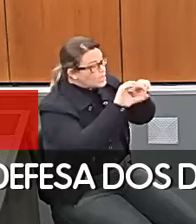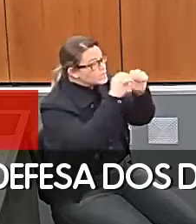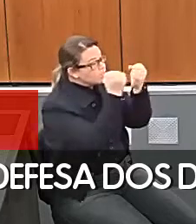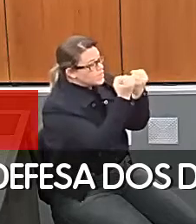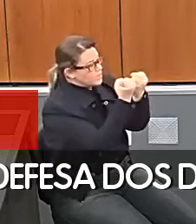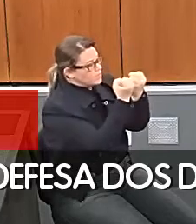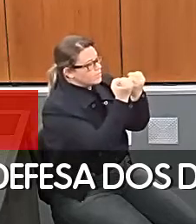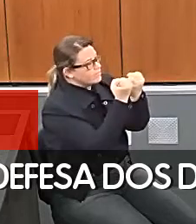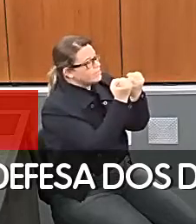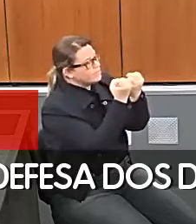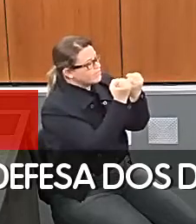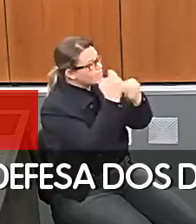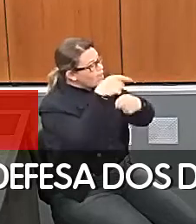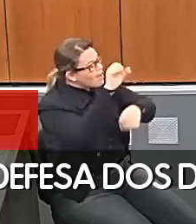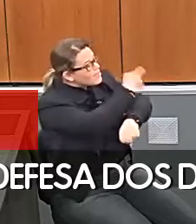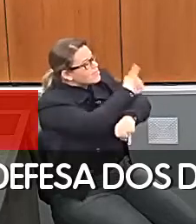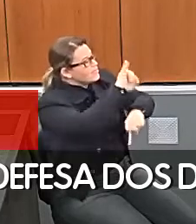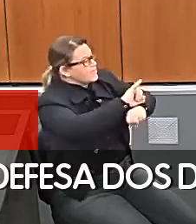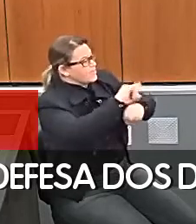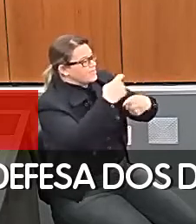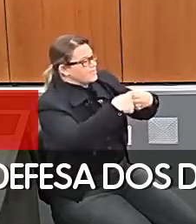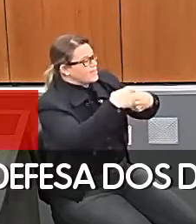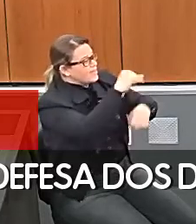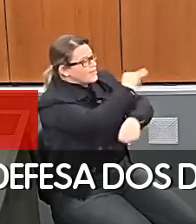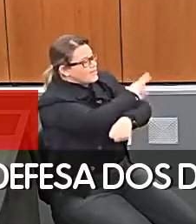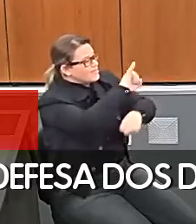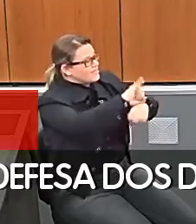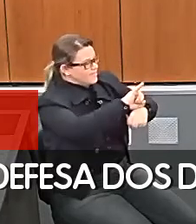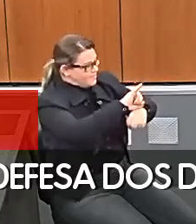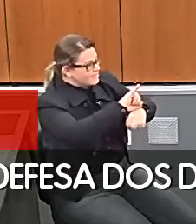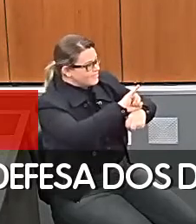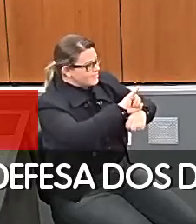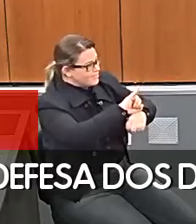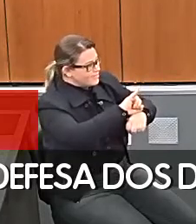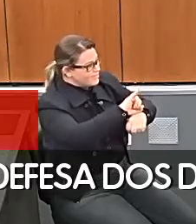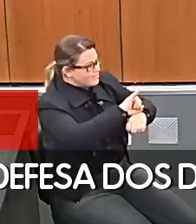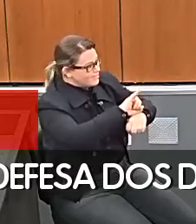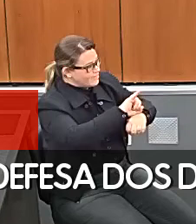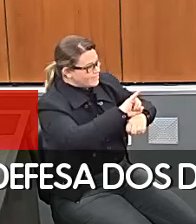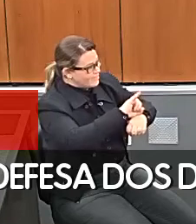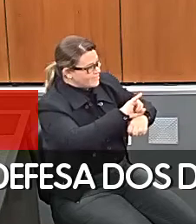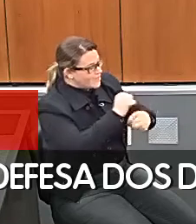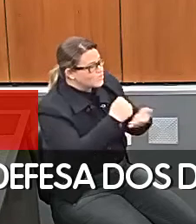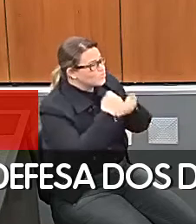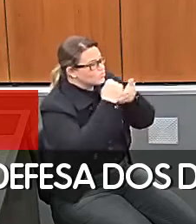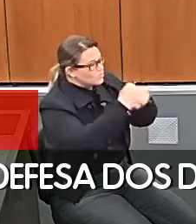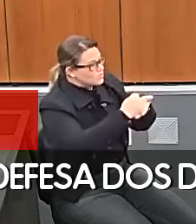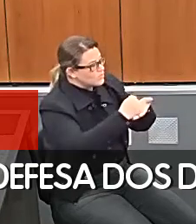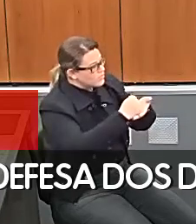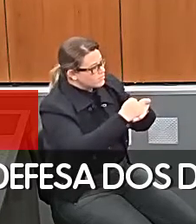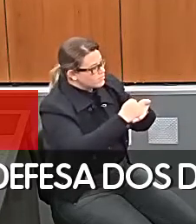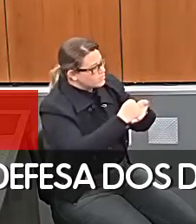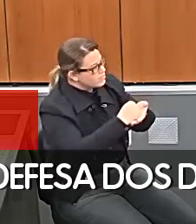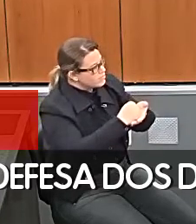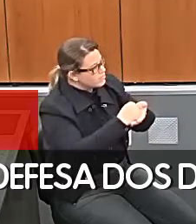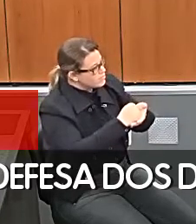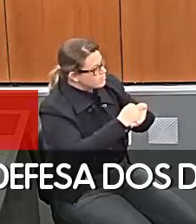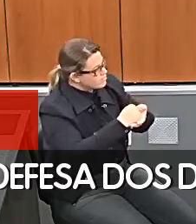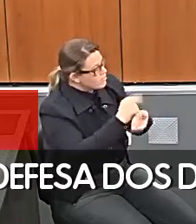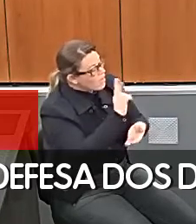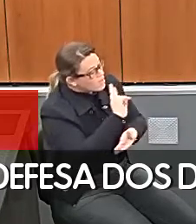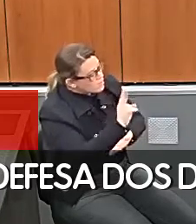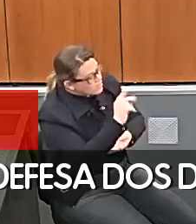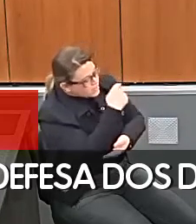as 17, 18 horas. Itabira mesmo. Itabira. Nós vamos apresentar um requerimento para que o deputado Nozinho seja o